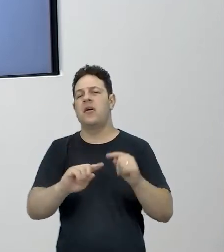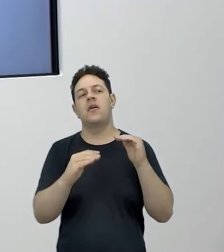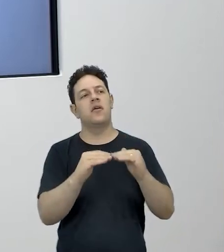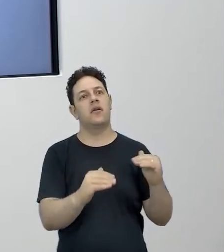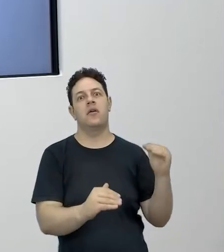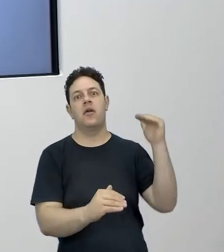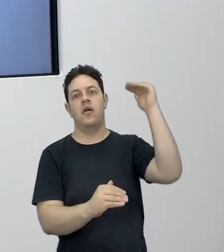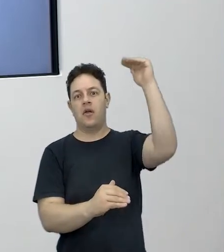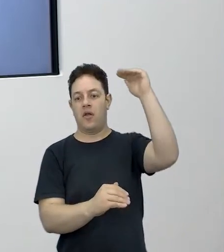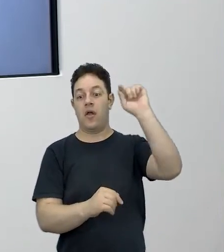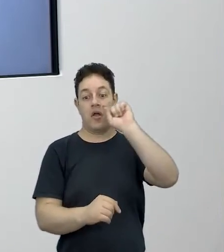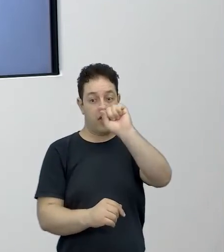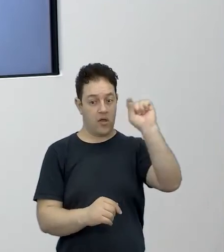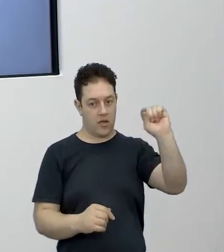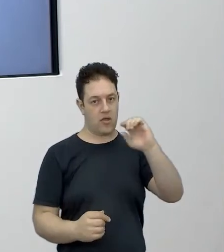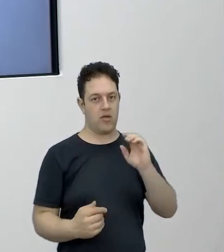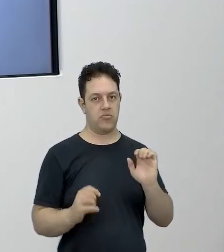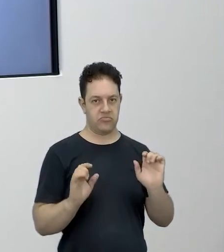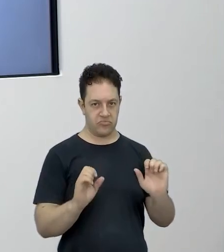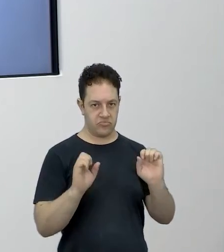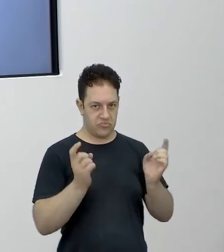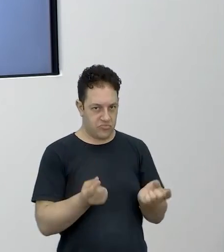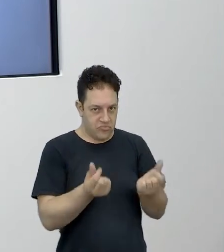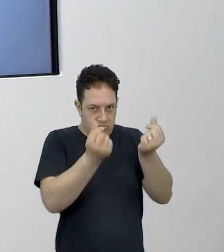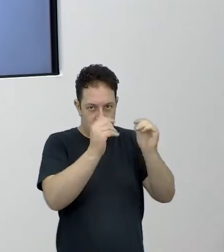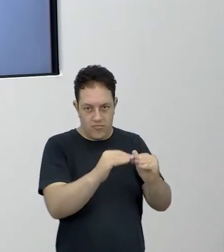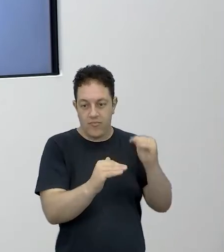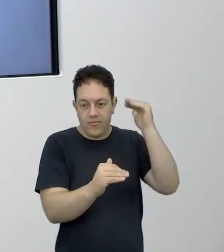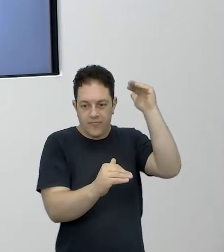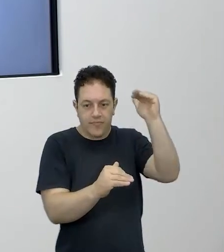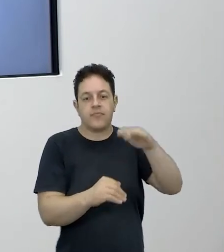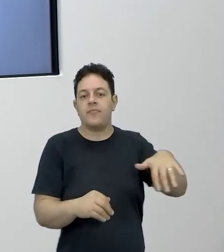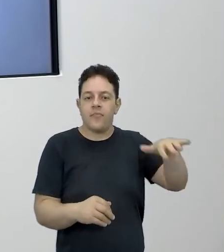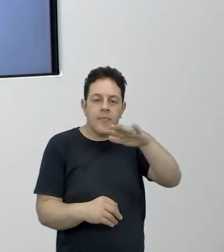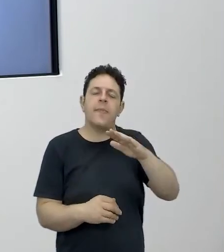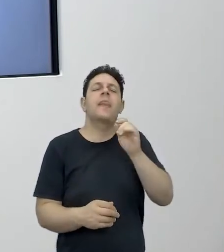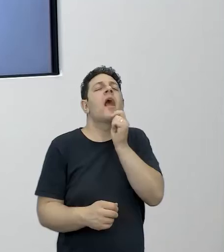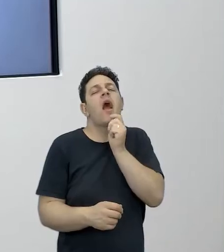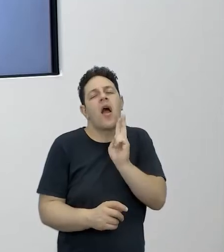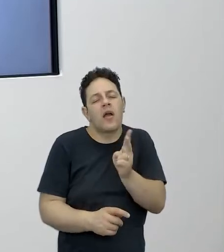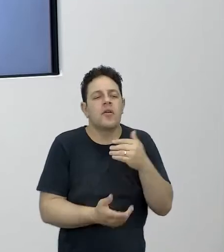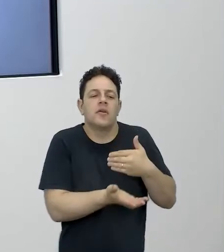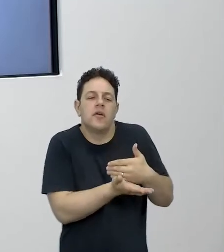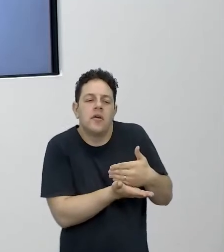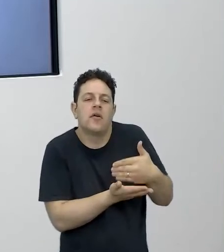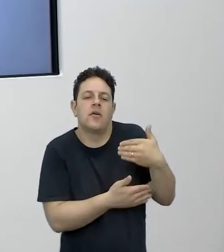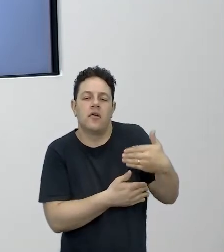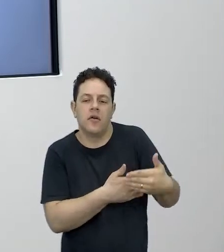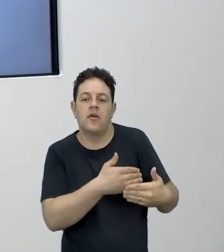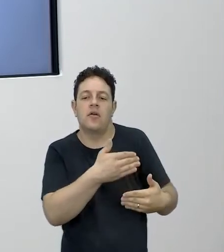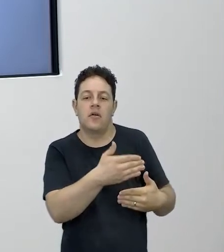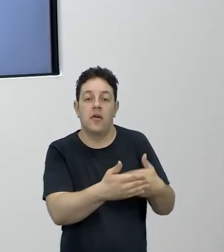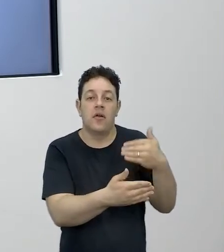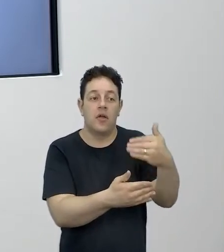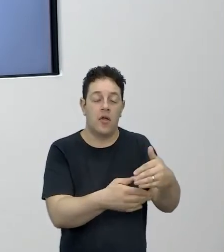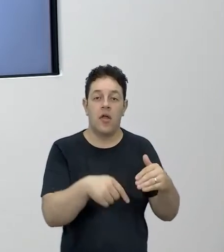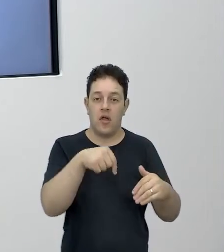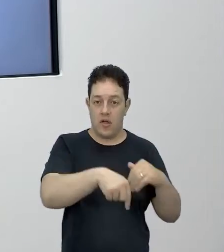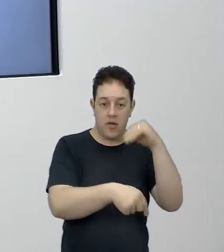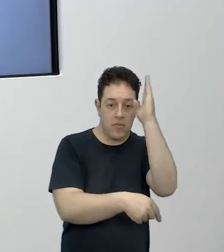vez que a burguesia, ainda que esteja começando o seu trajeto lentamente no Brasil, ela precisa